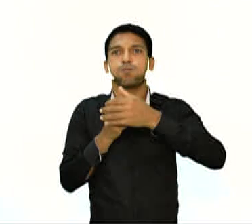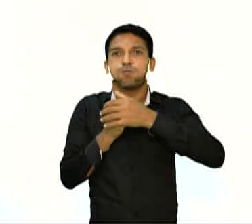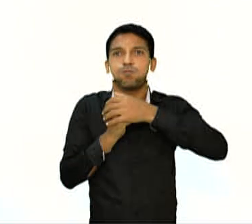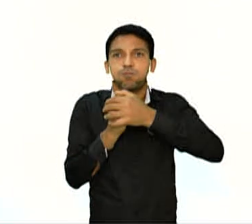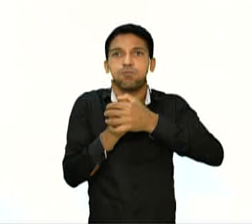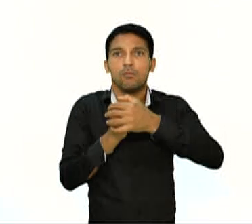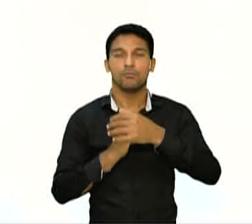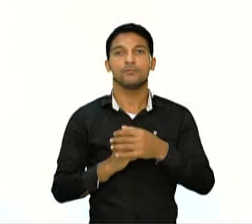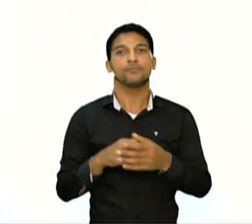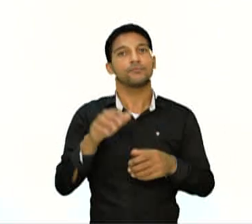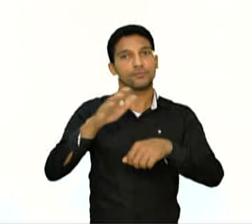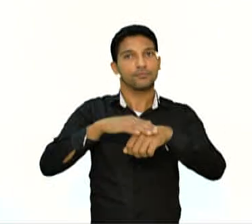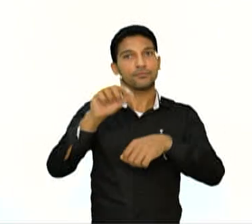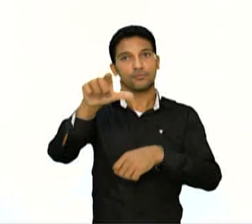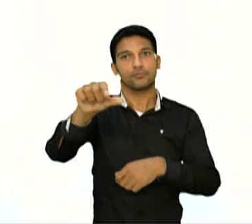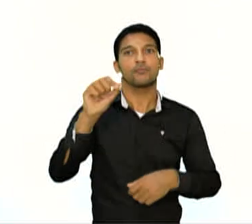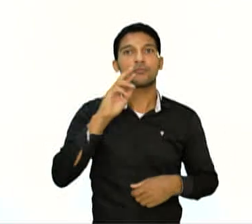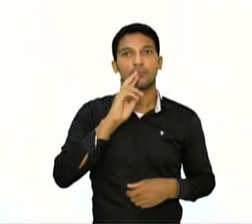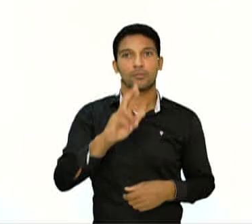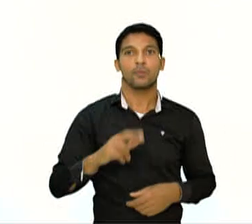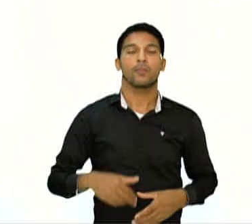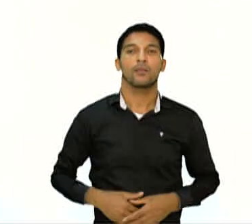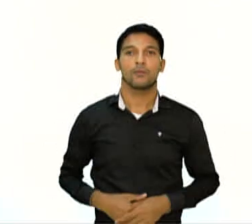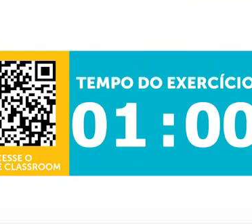Façam aí rapidinho, voltamos já já.